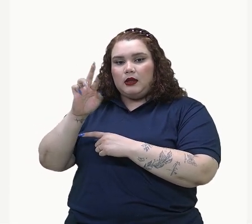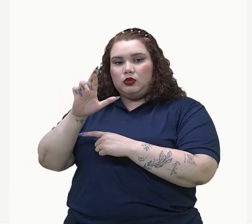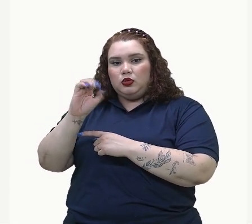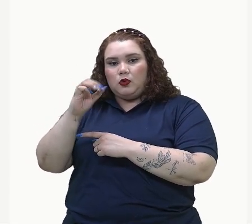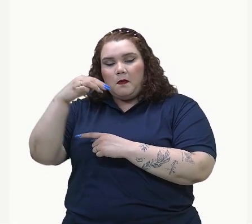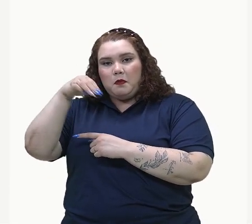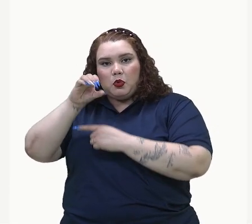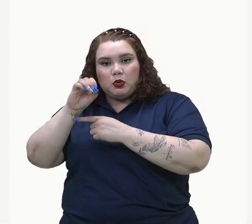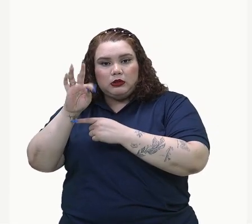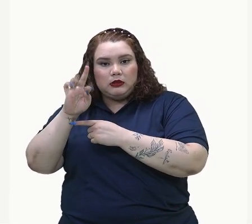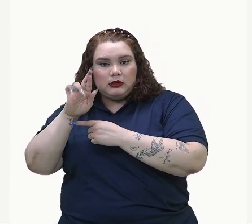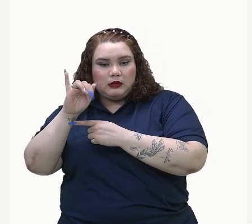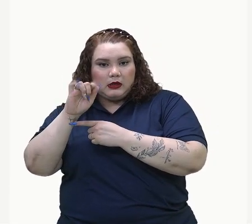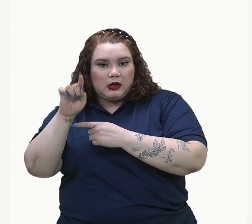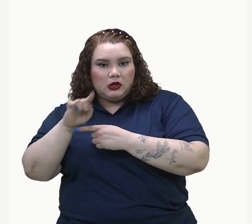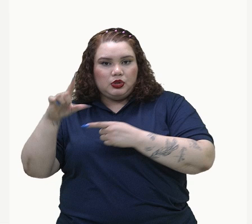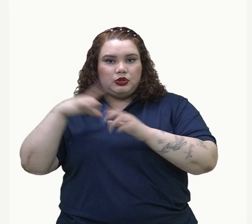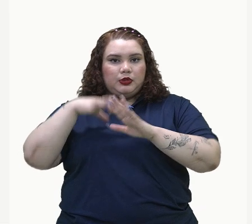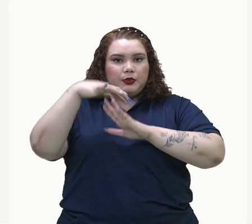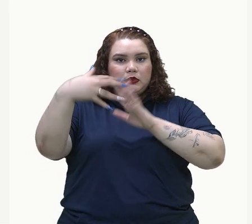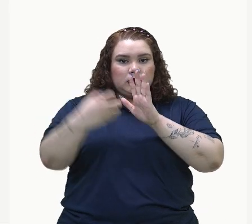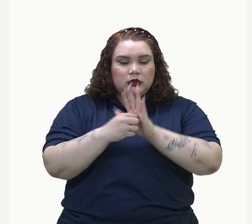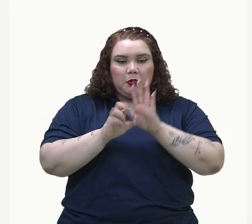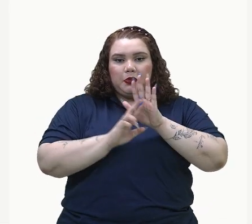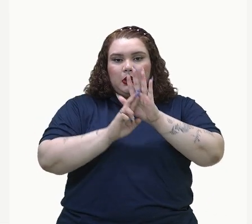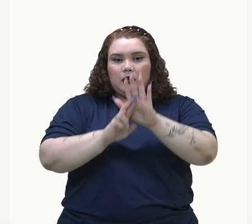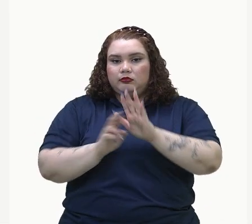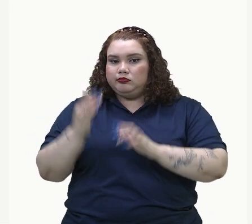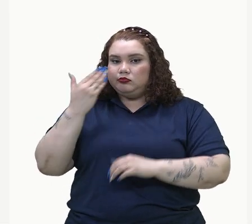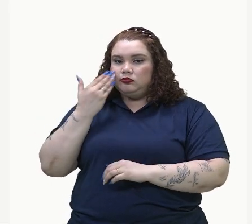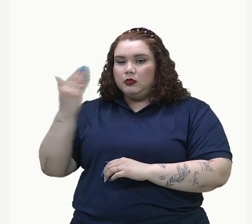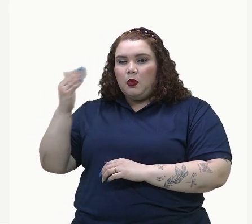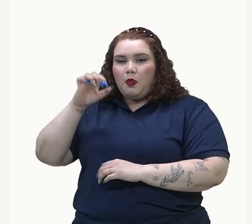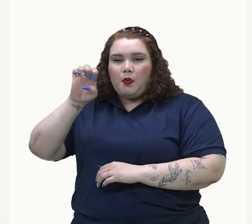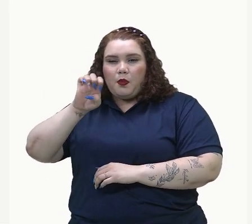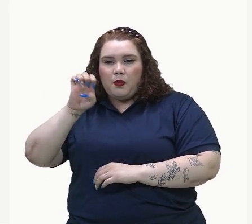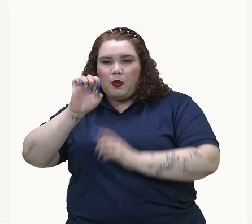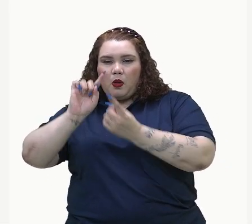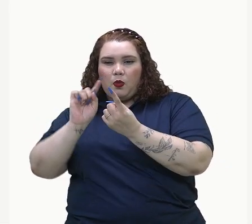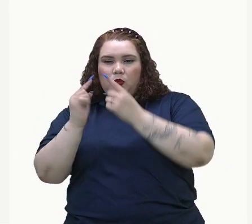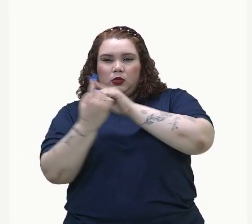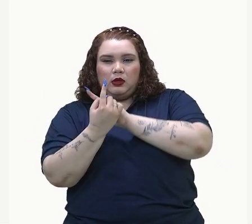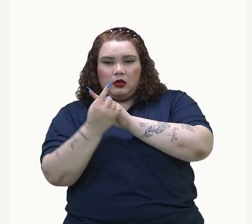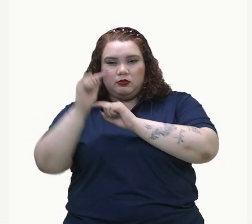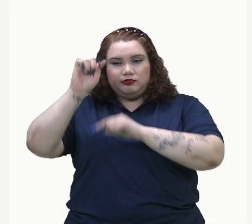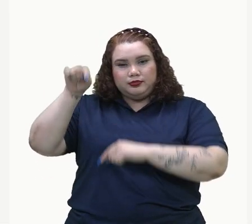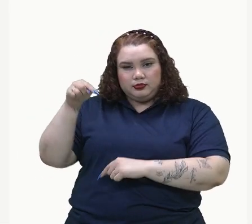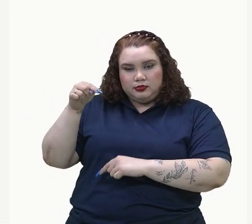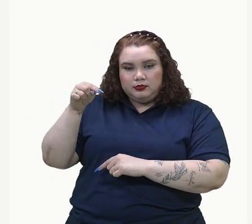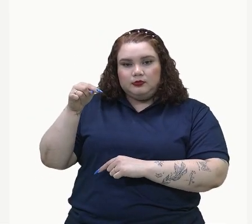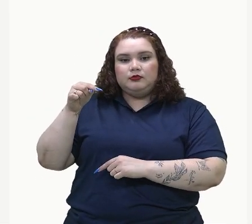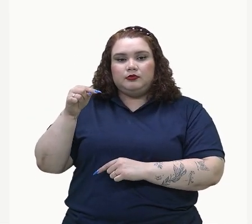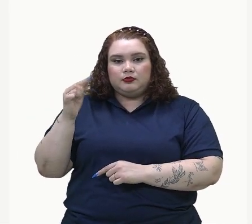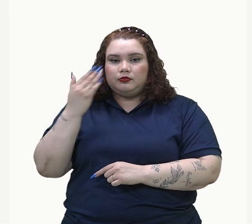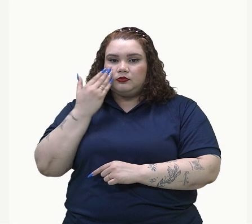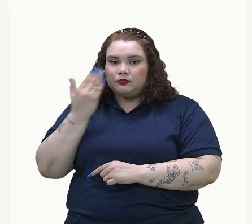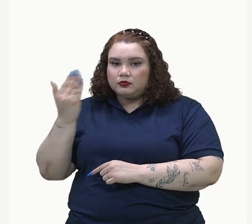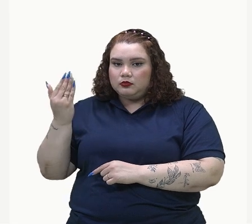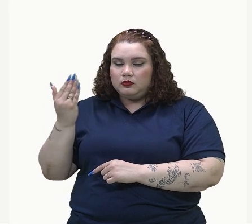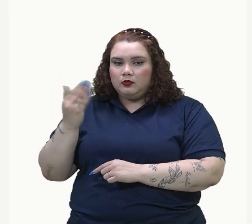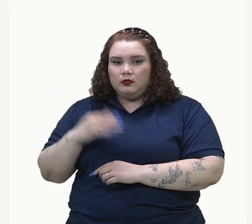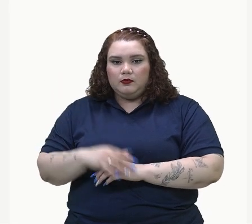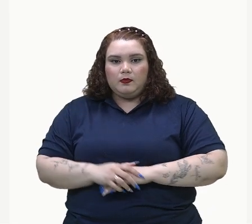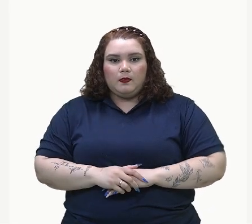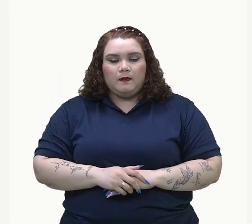que é dos receptores. Então, força contra a eletromotriz, você